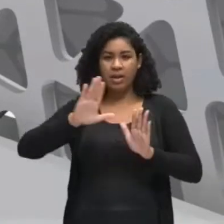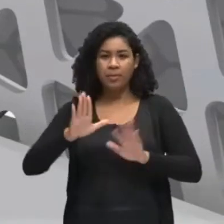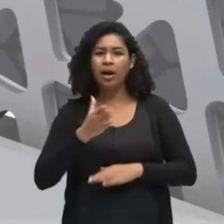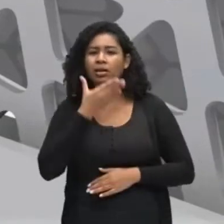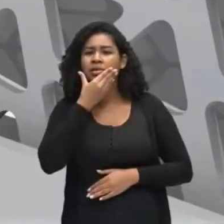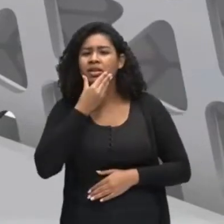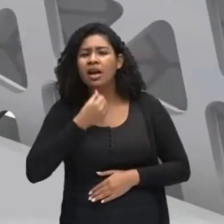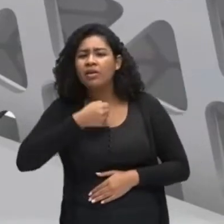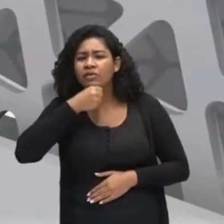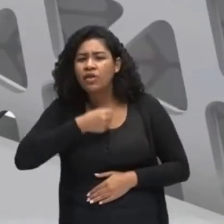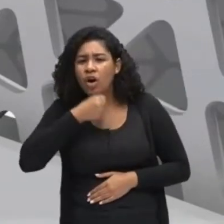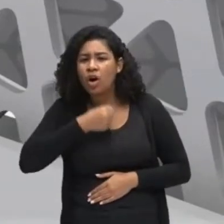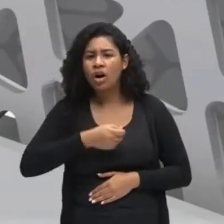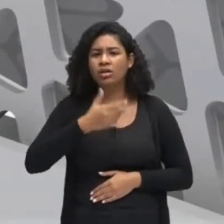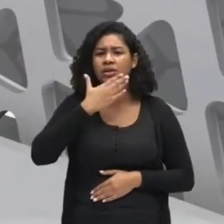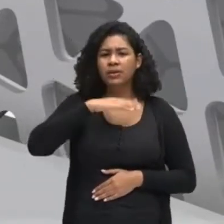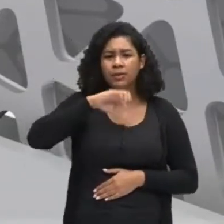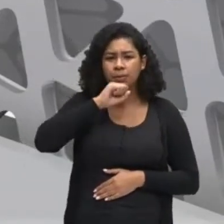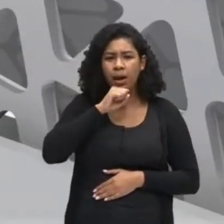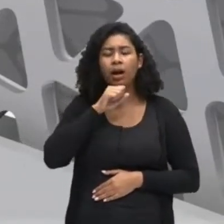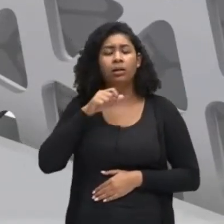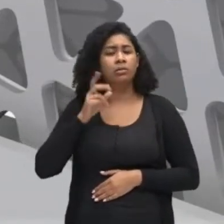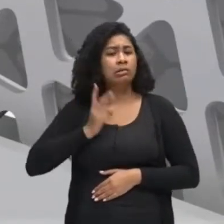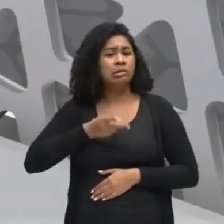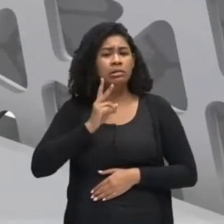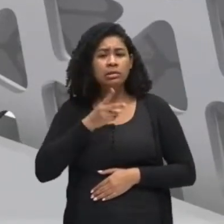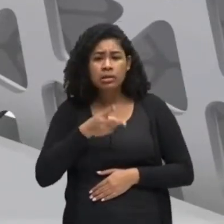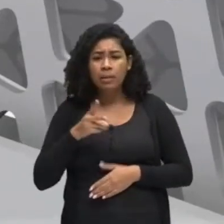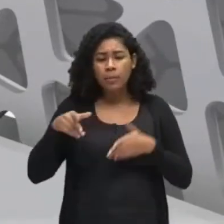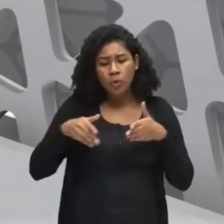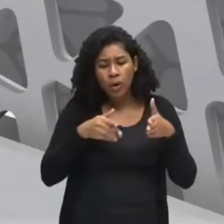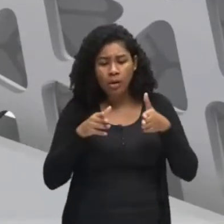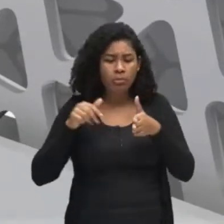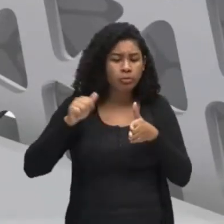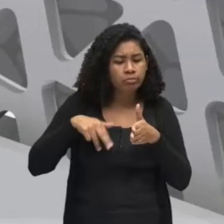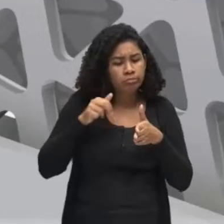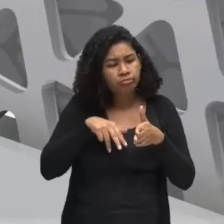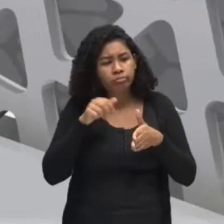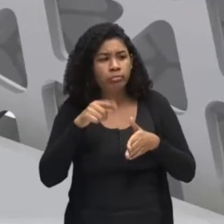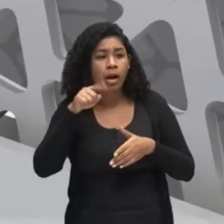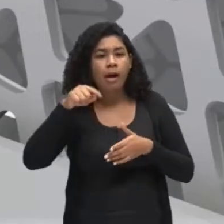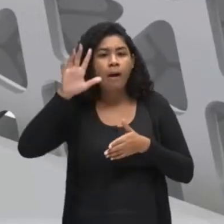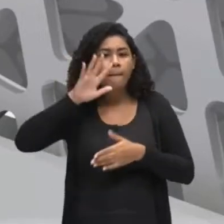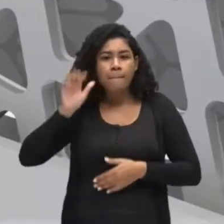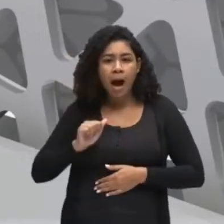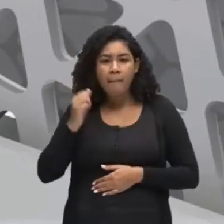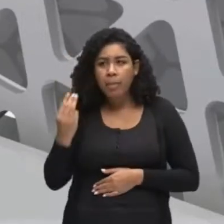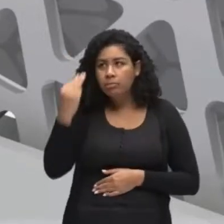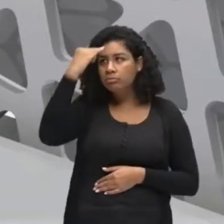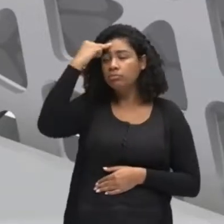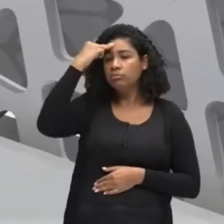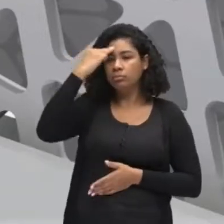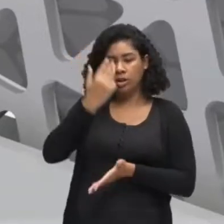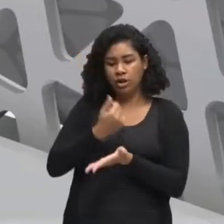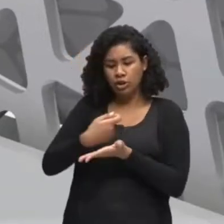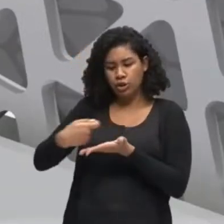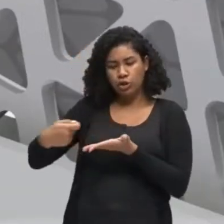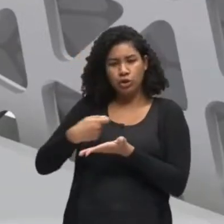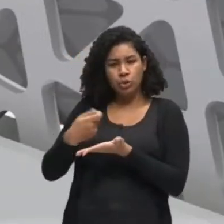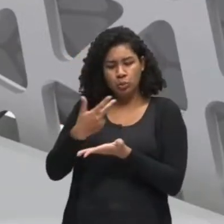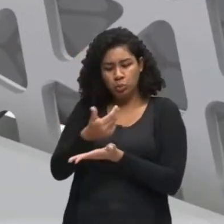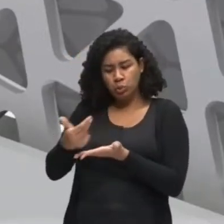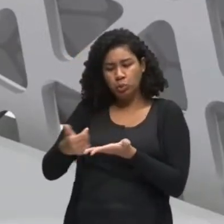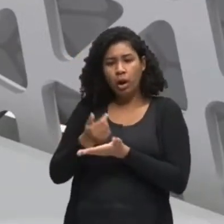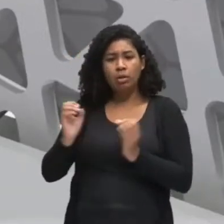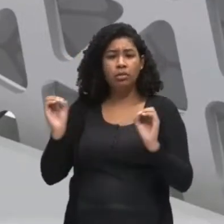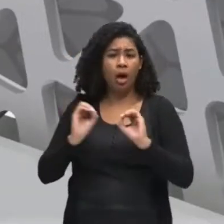seus pais, eles andavam pelos caminhos fazendo um mapa mental, que nem sempre estava escrito. E aí esses navegadores, eles começam